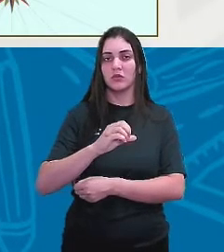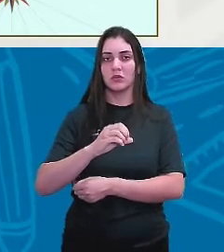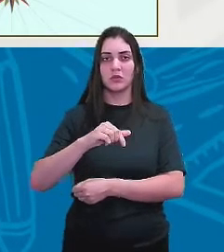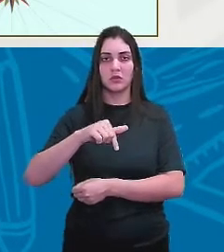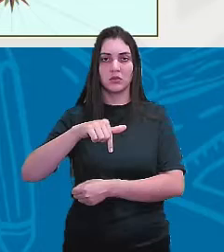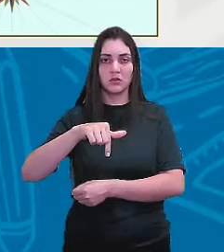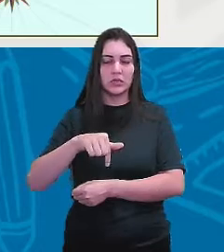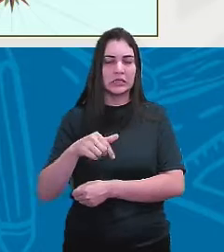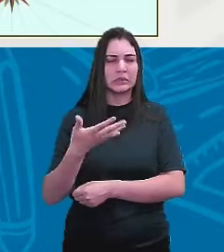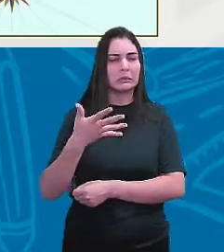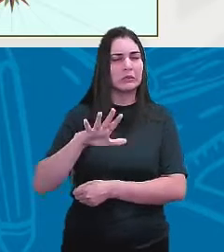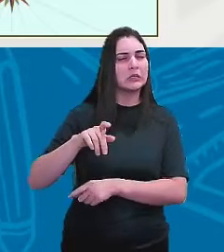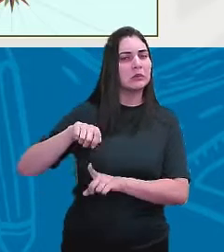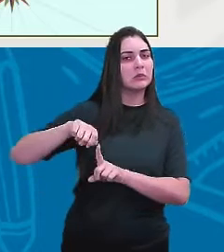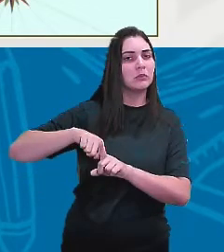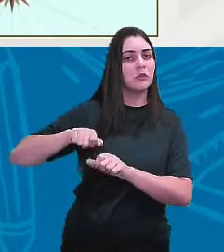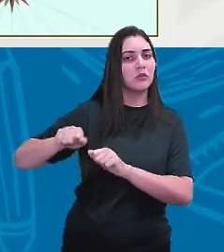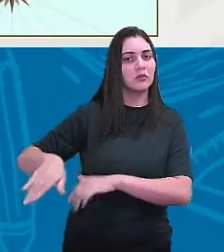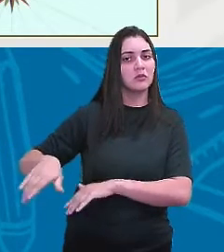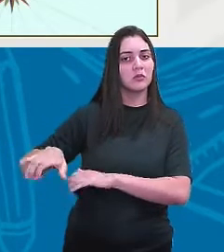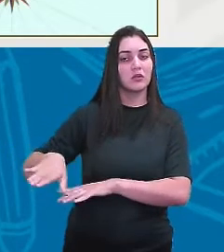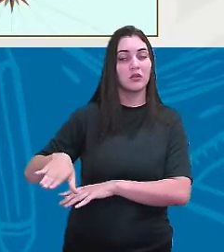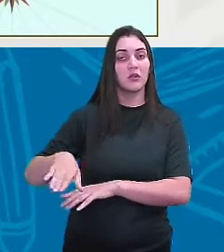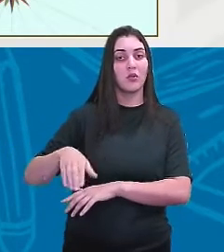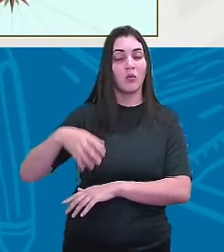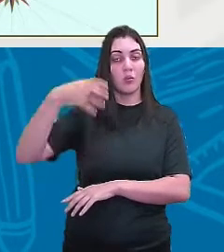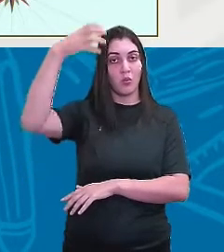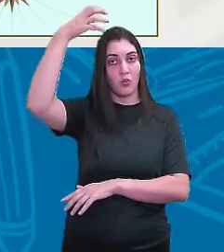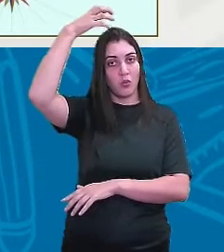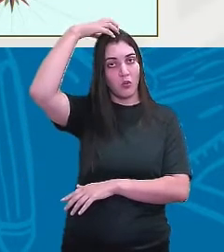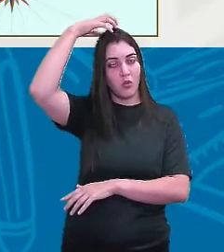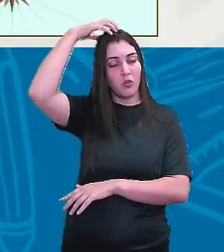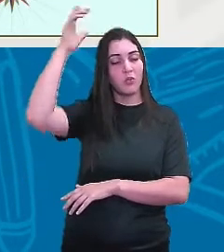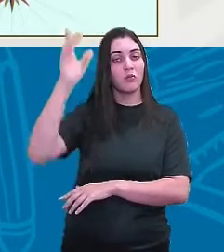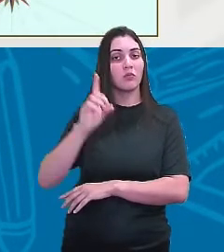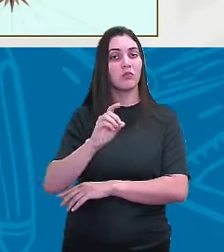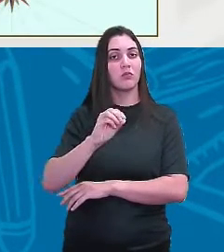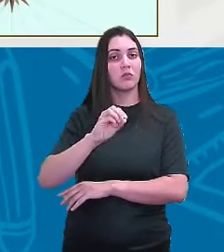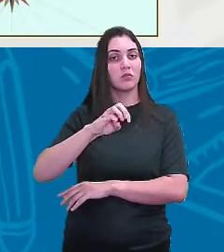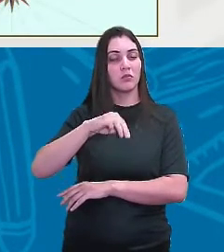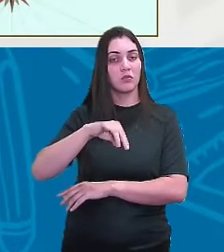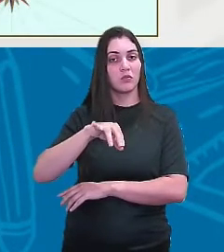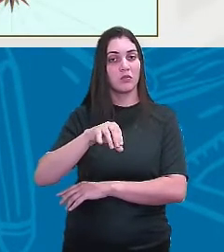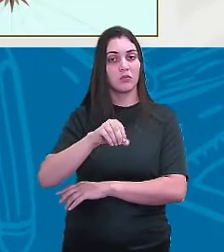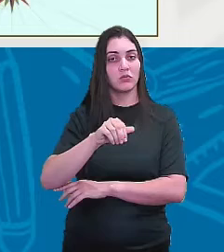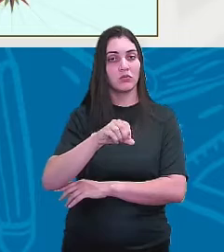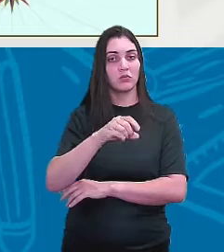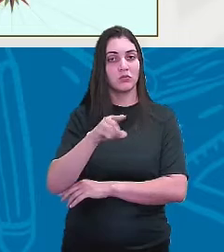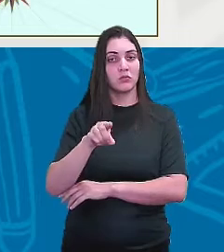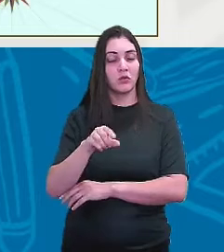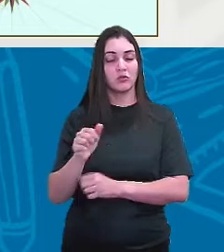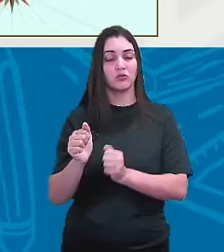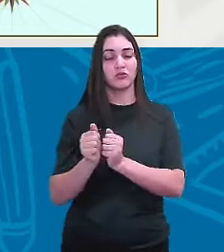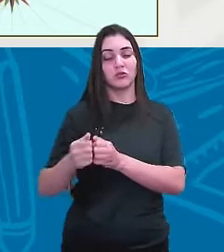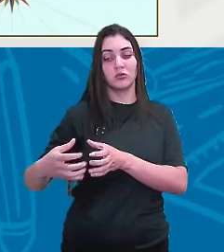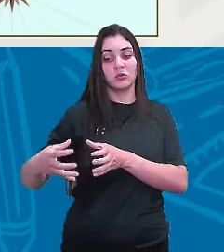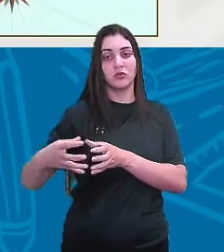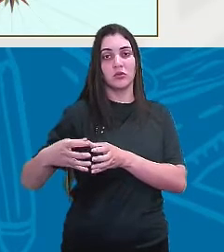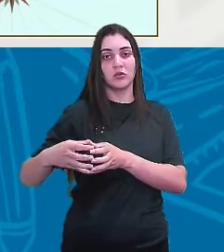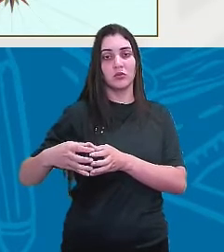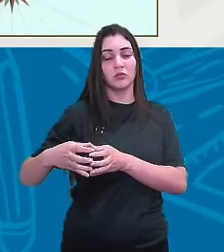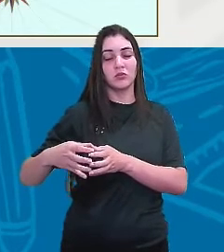aproximadamente ali em setembro, o rei Dom João VI, junto à sua corte, decidem, apoiado por